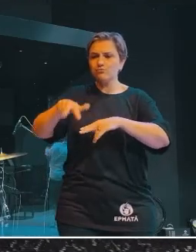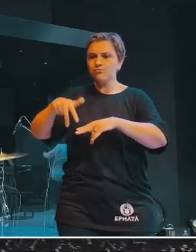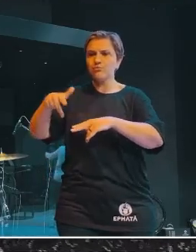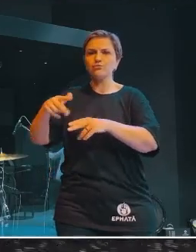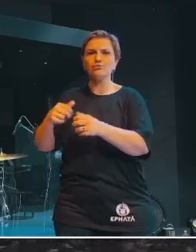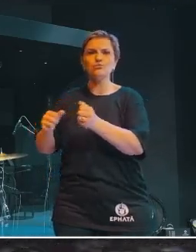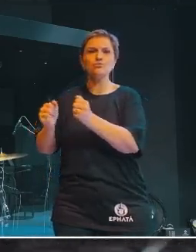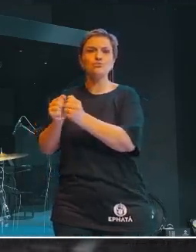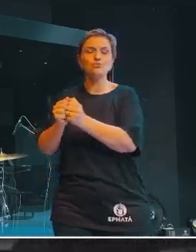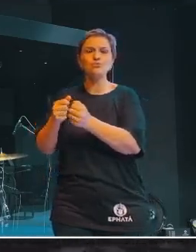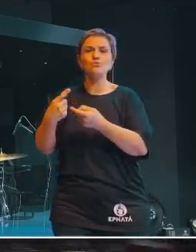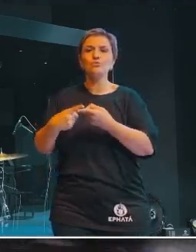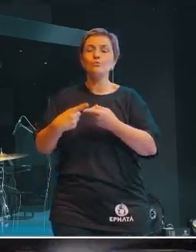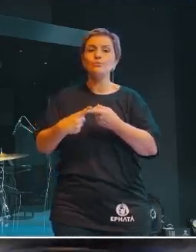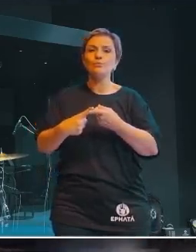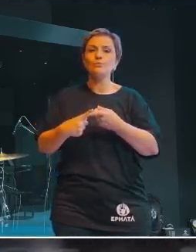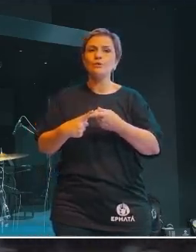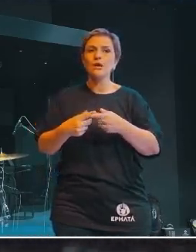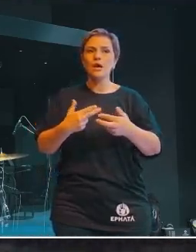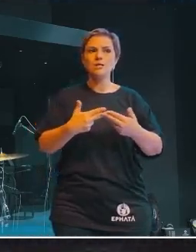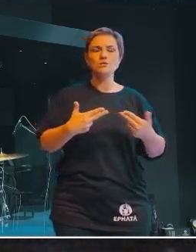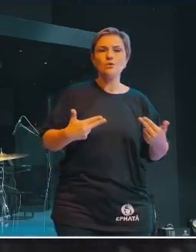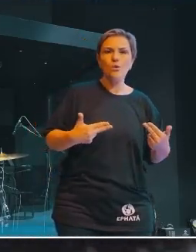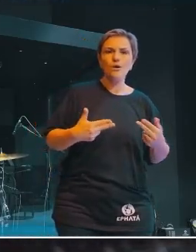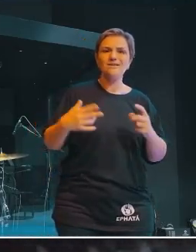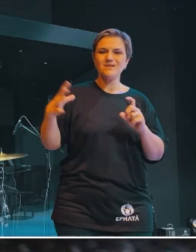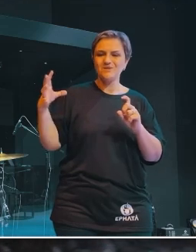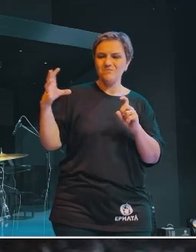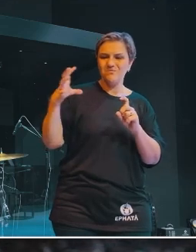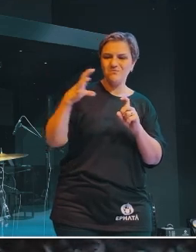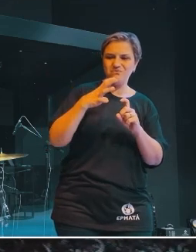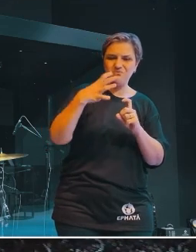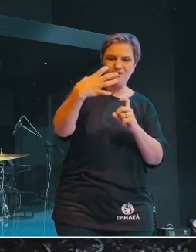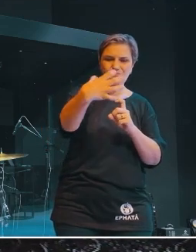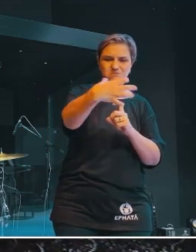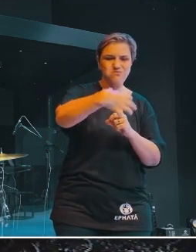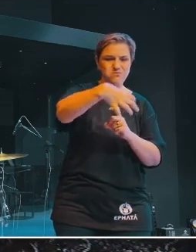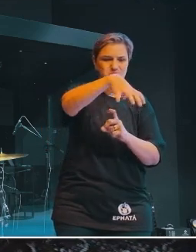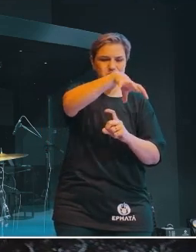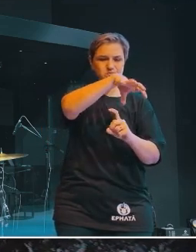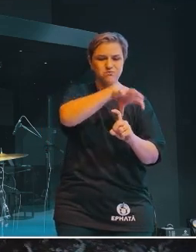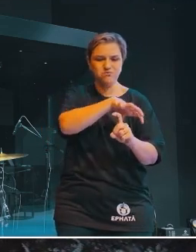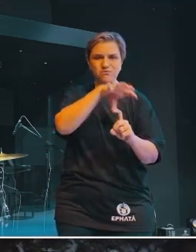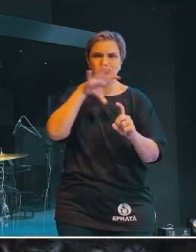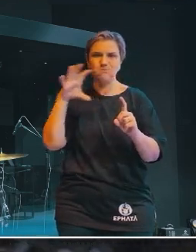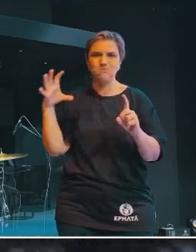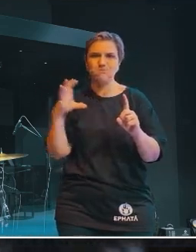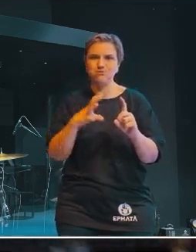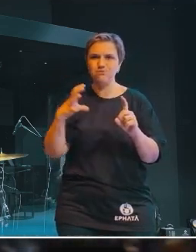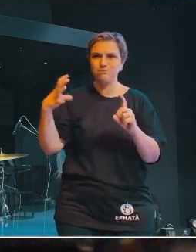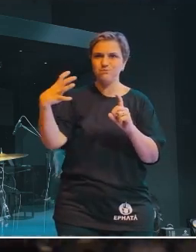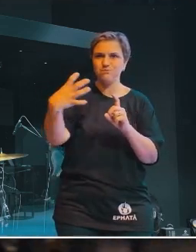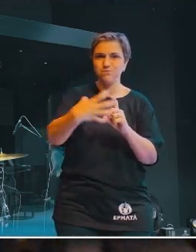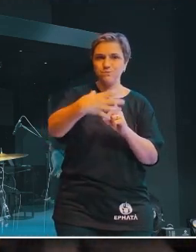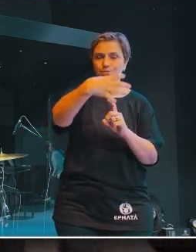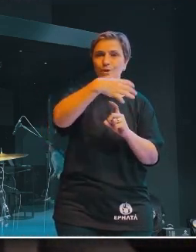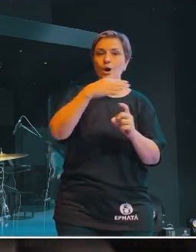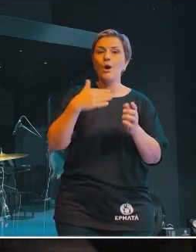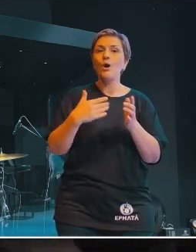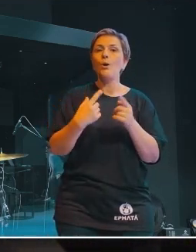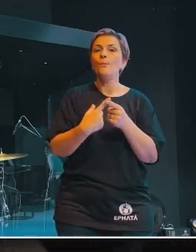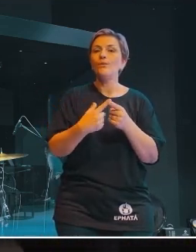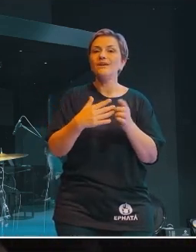Sabe por que as coisas, as pressões, elas vêm de todos os lados? Porque até mesmo o